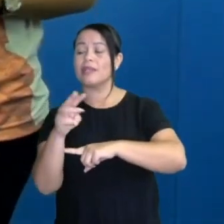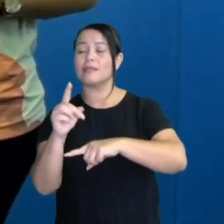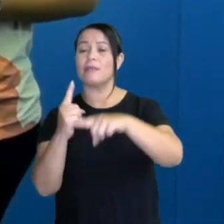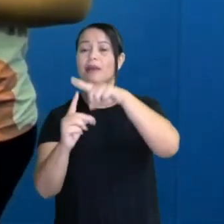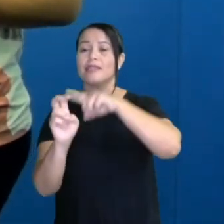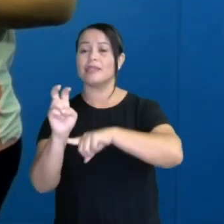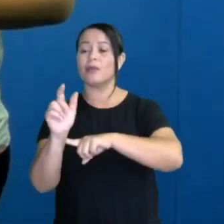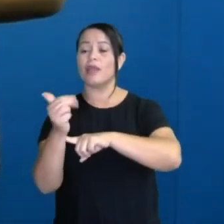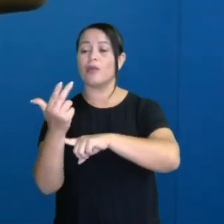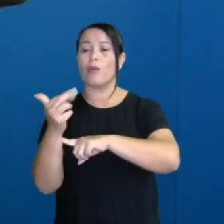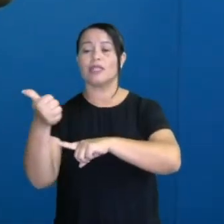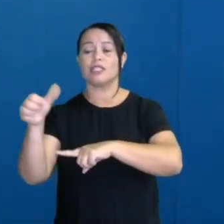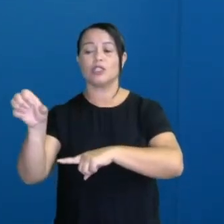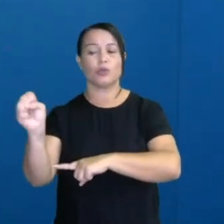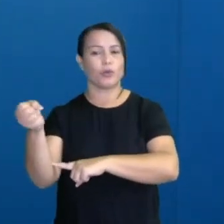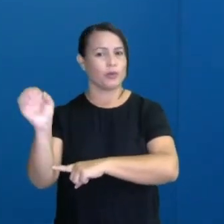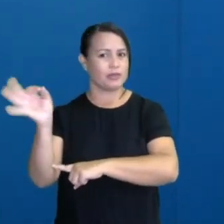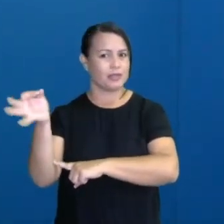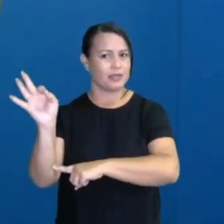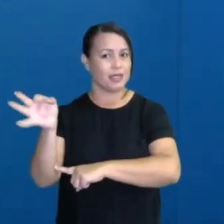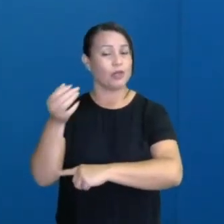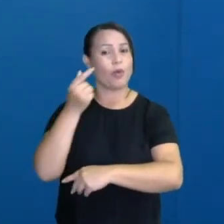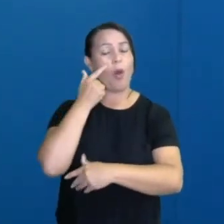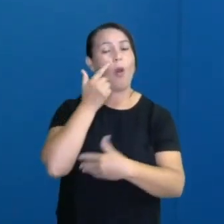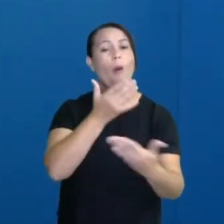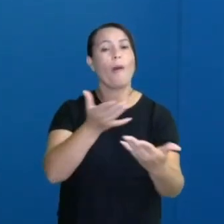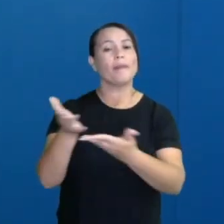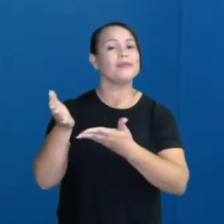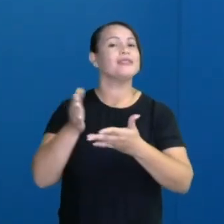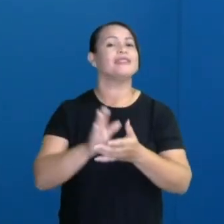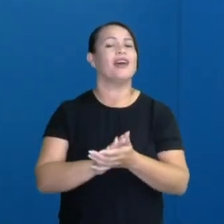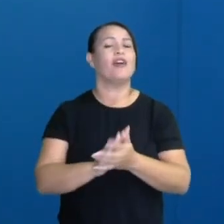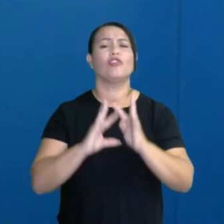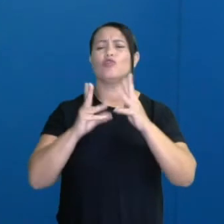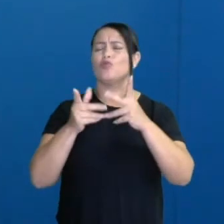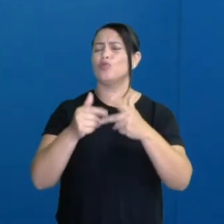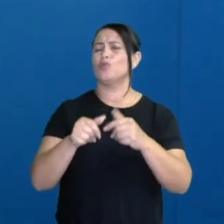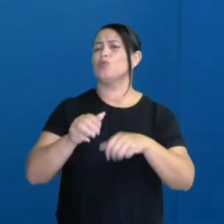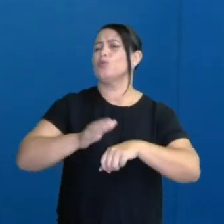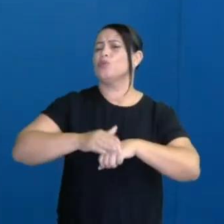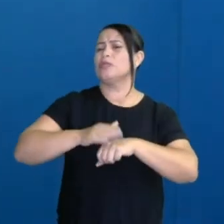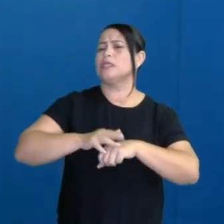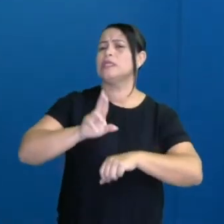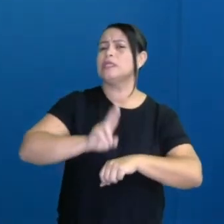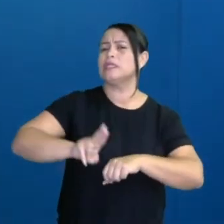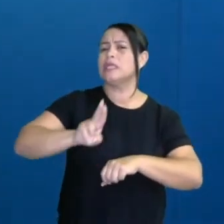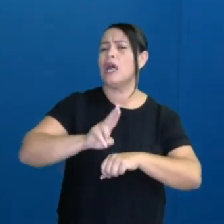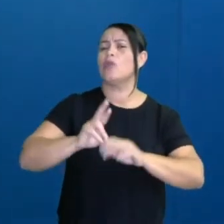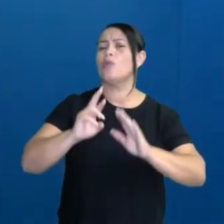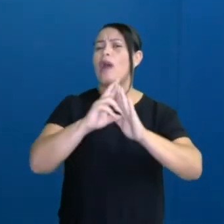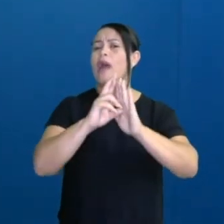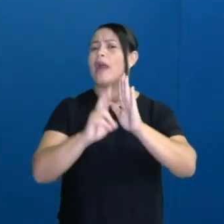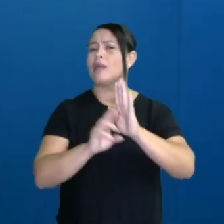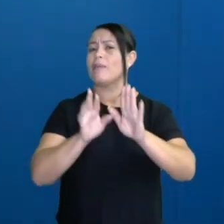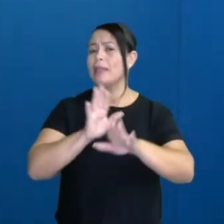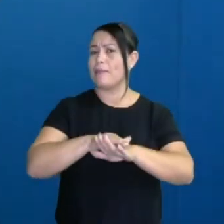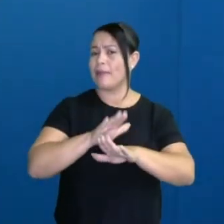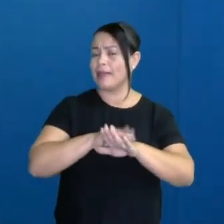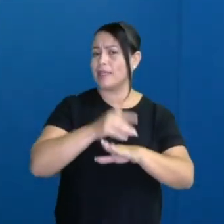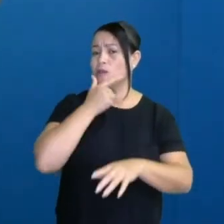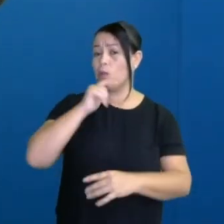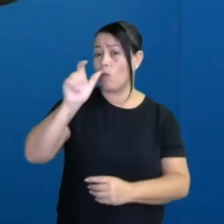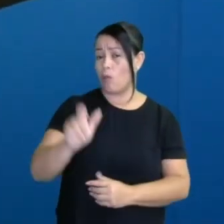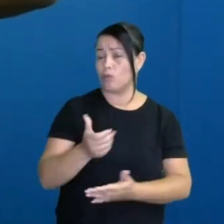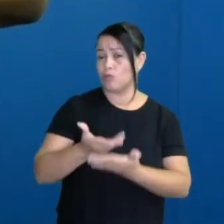a 18. Tá? Tudo isso é usando aquela fórmula matemática de Fibonacci, mas também podemos